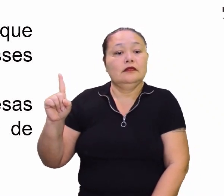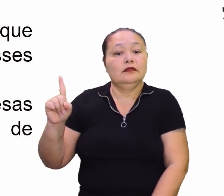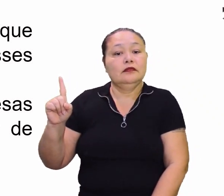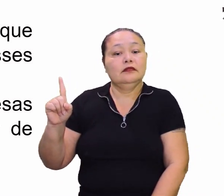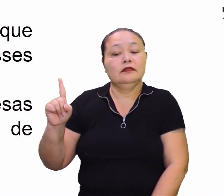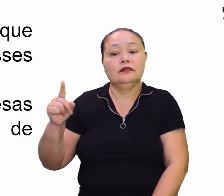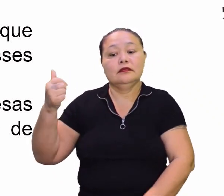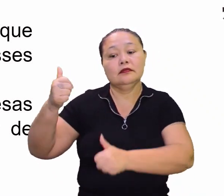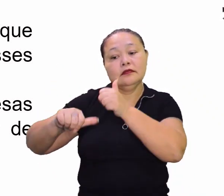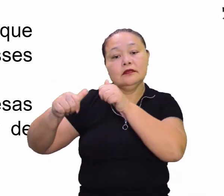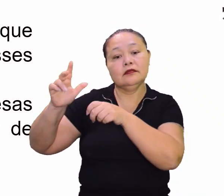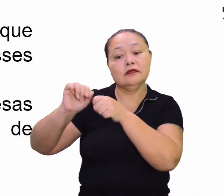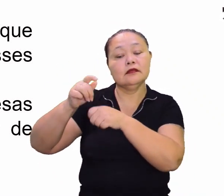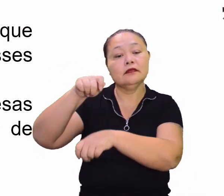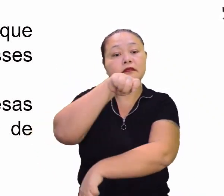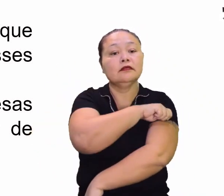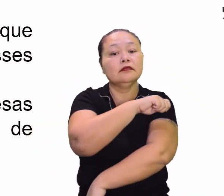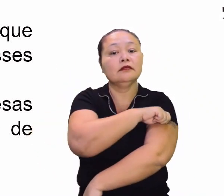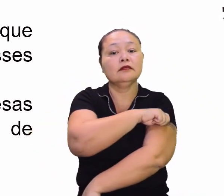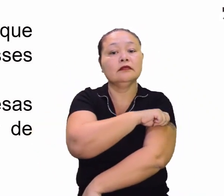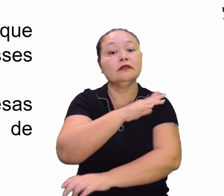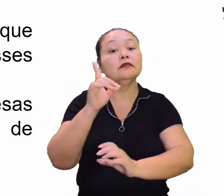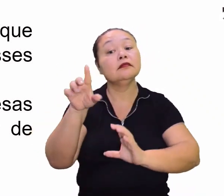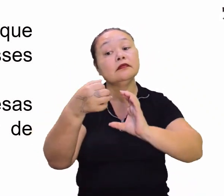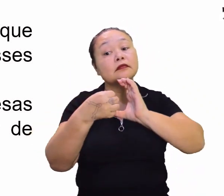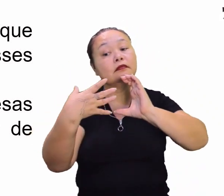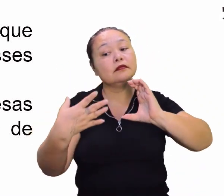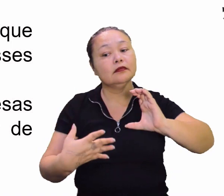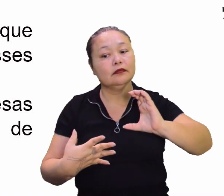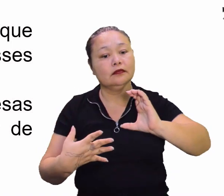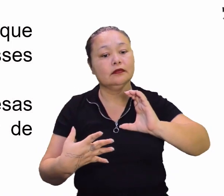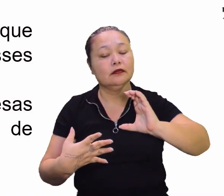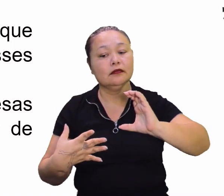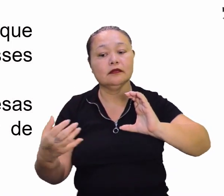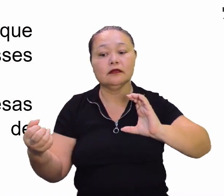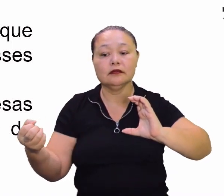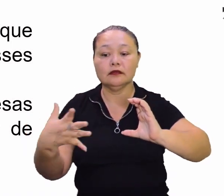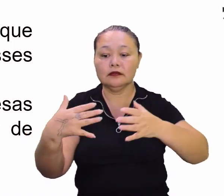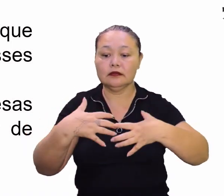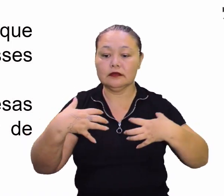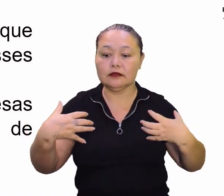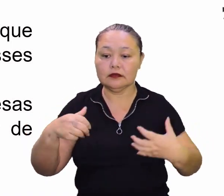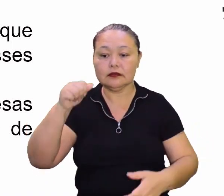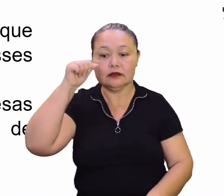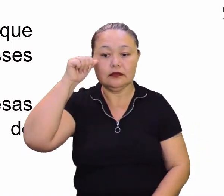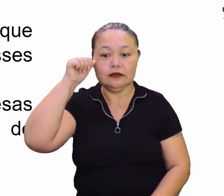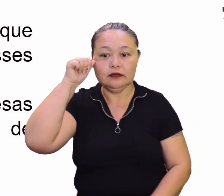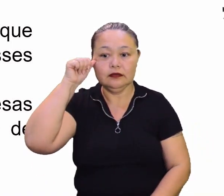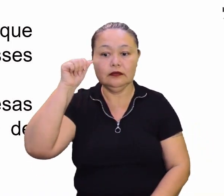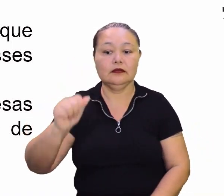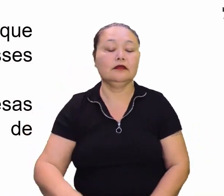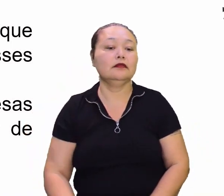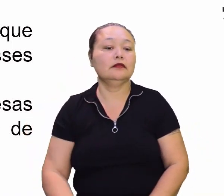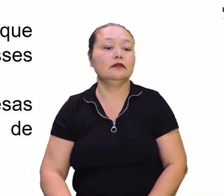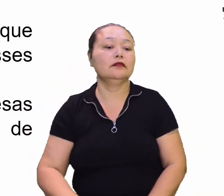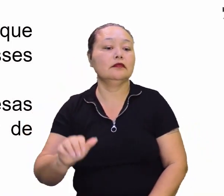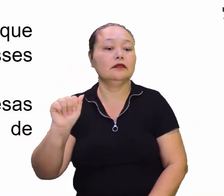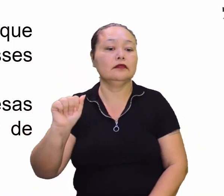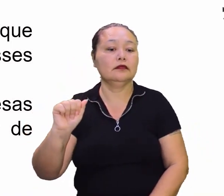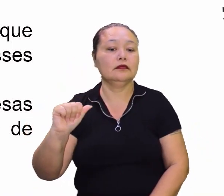O examinador quer que o aluno saiba qual é a característica desses novos tigres asiáticos.